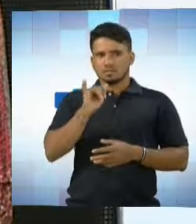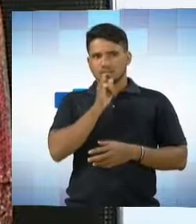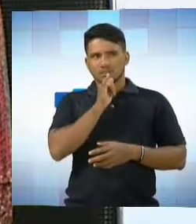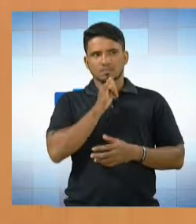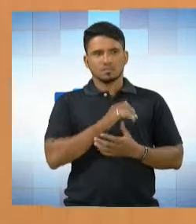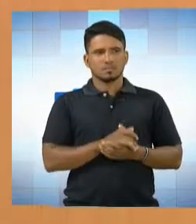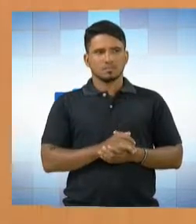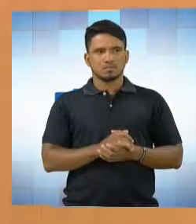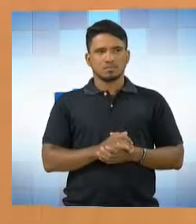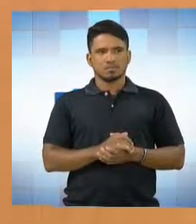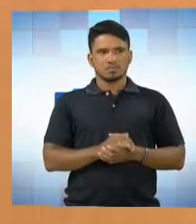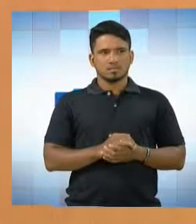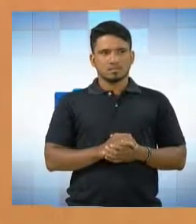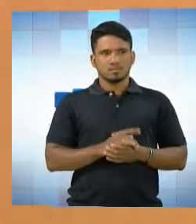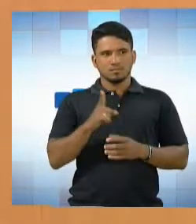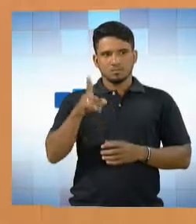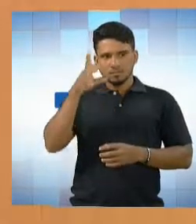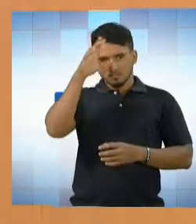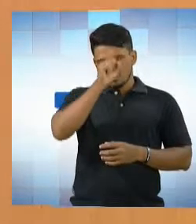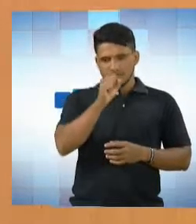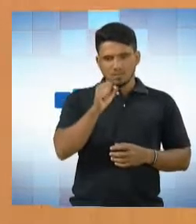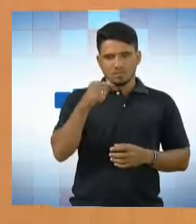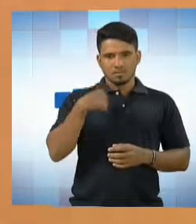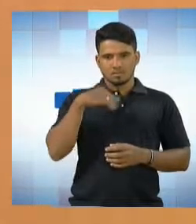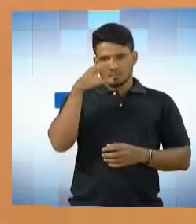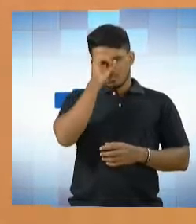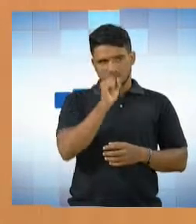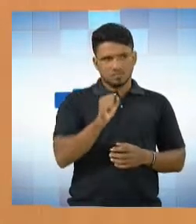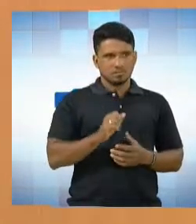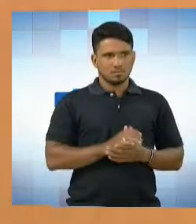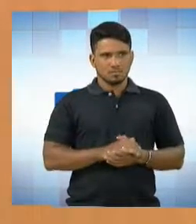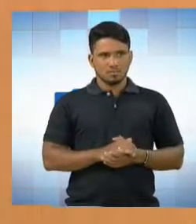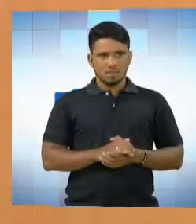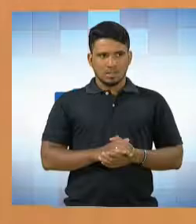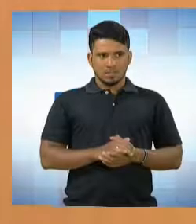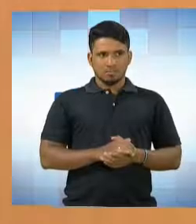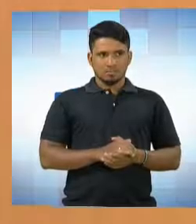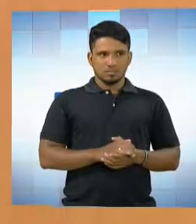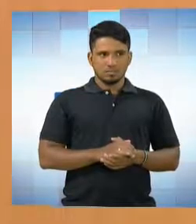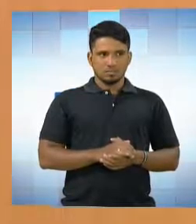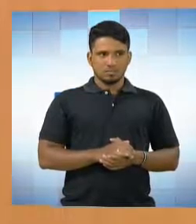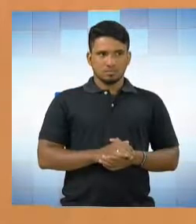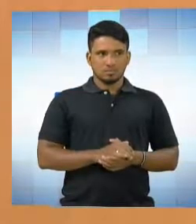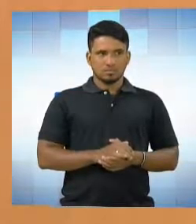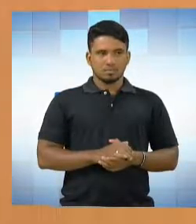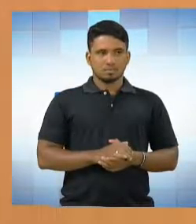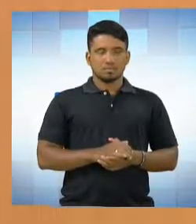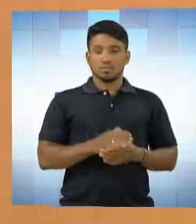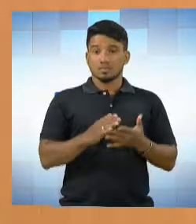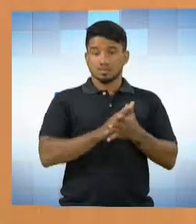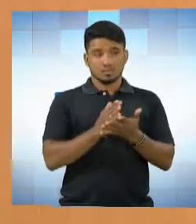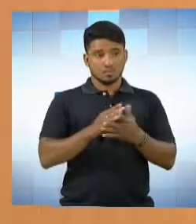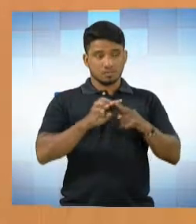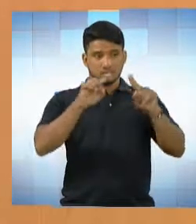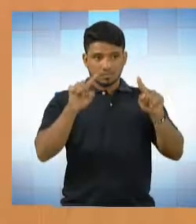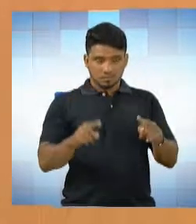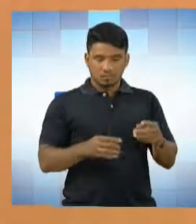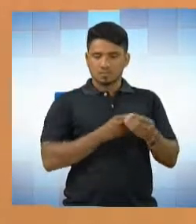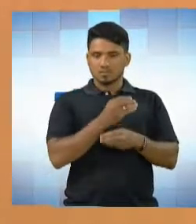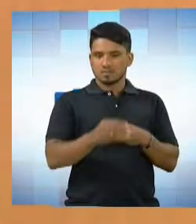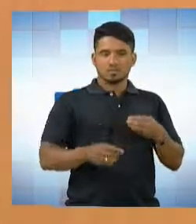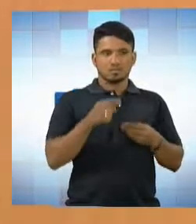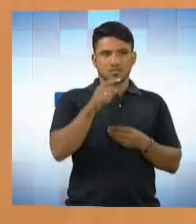exemplo, o que você aprendeu? Que aprendi, Sim. Eu aprendi mais a questão dos projetos, a questão de como